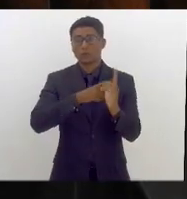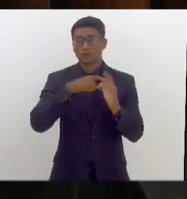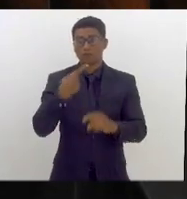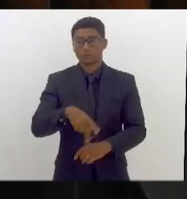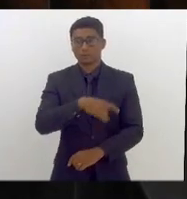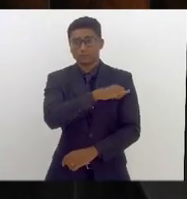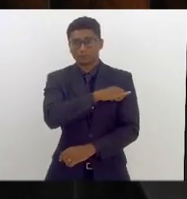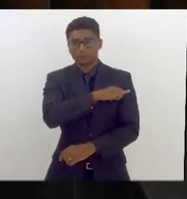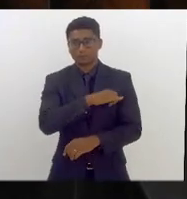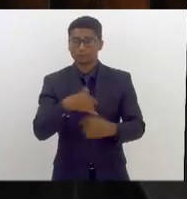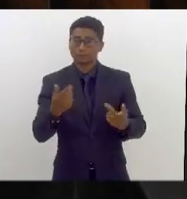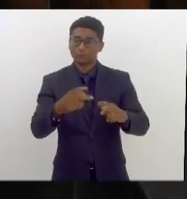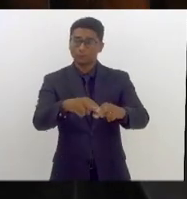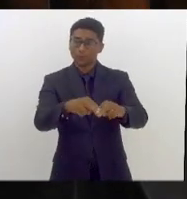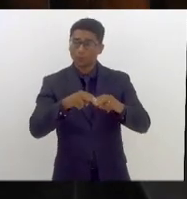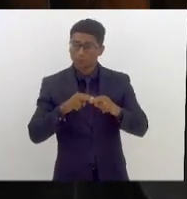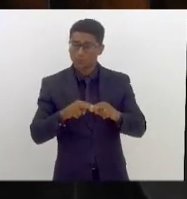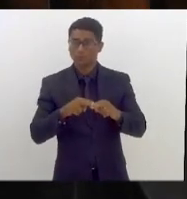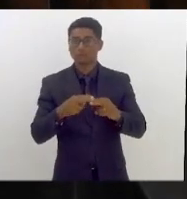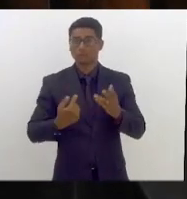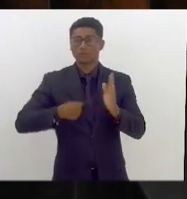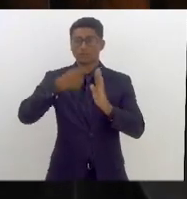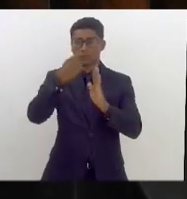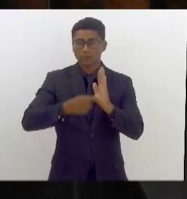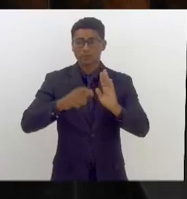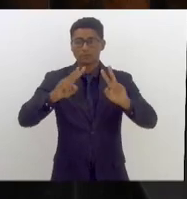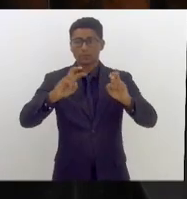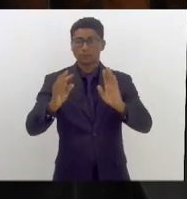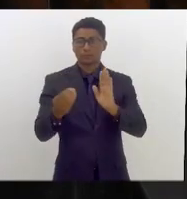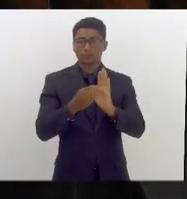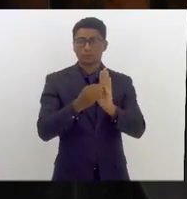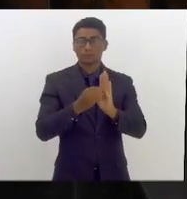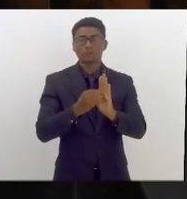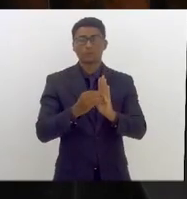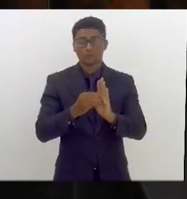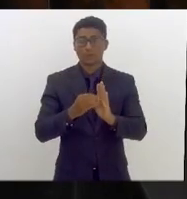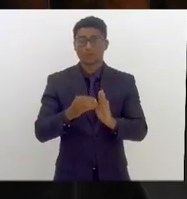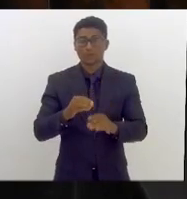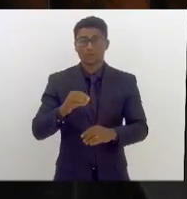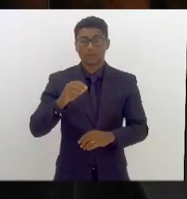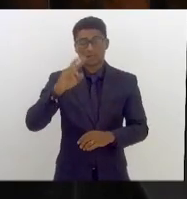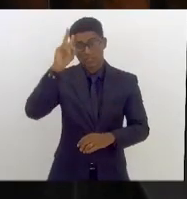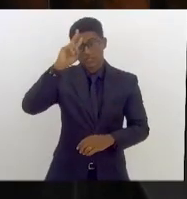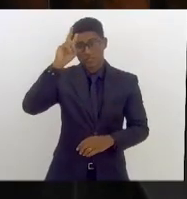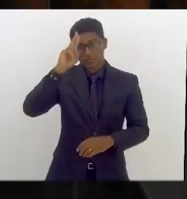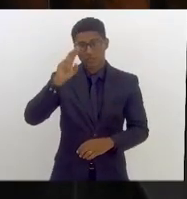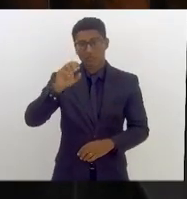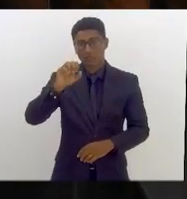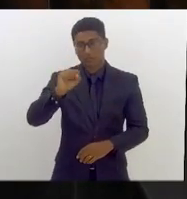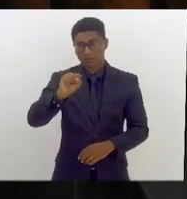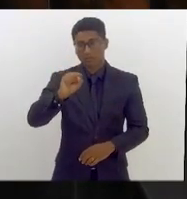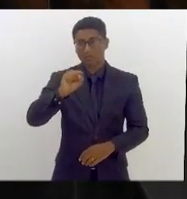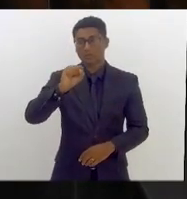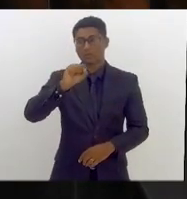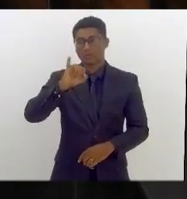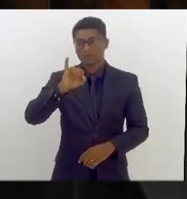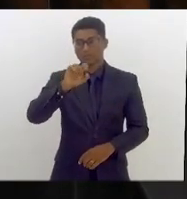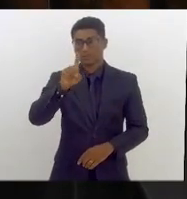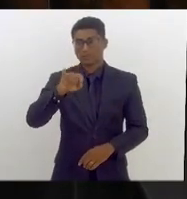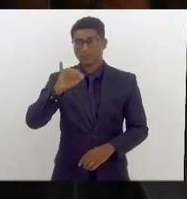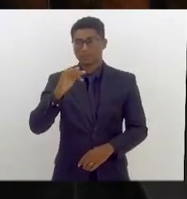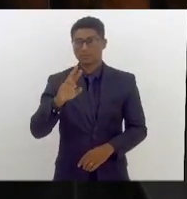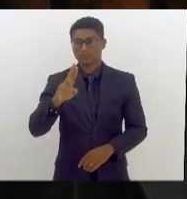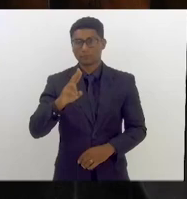Por isso que o artigo que escrevi se chama Mito de Sísifo na dívida pública do Rio de Janeiro. Por quê? Porque quanto mais o Estado paga,